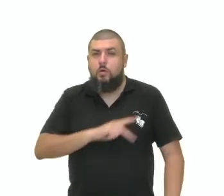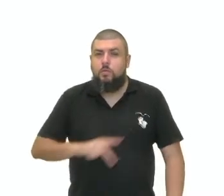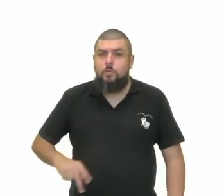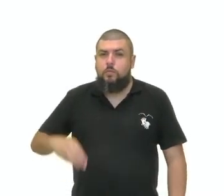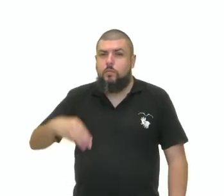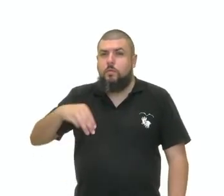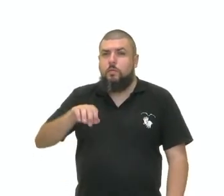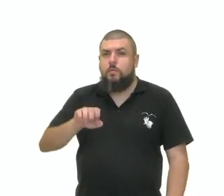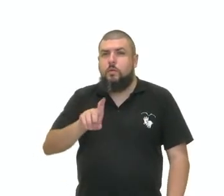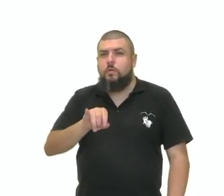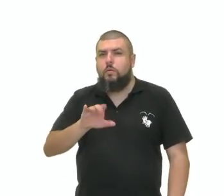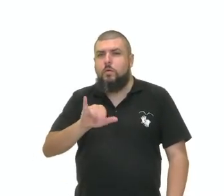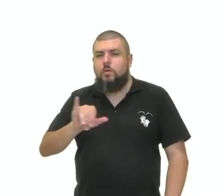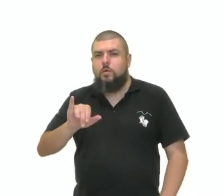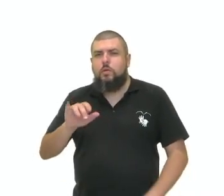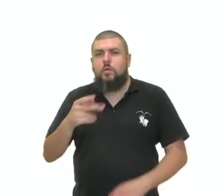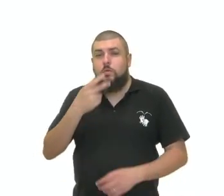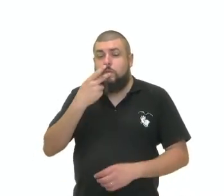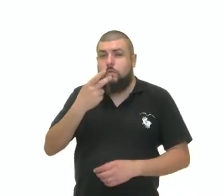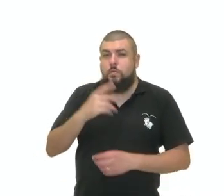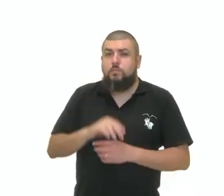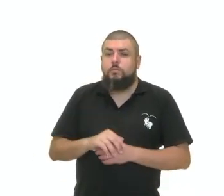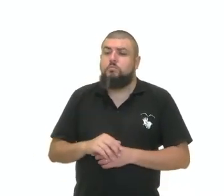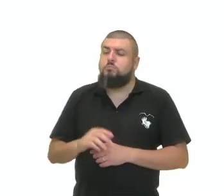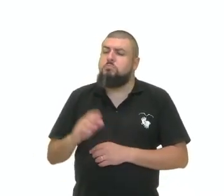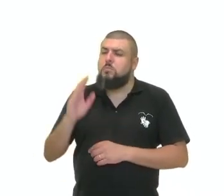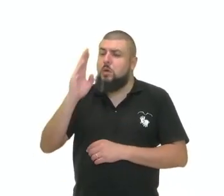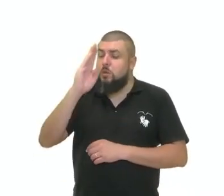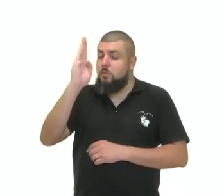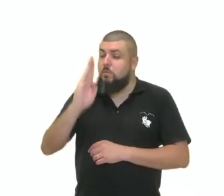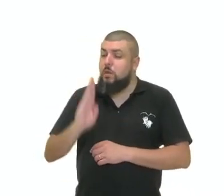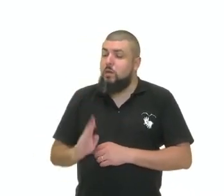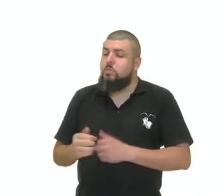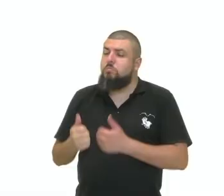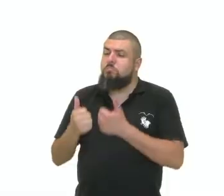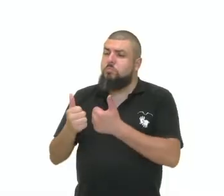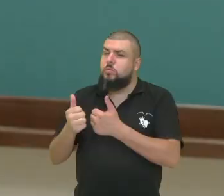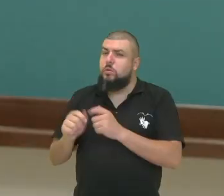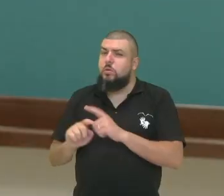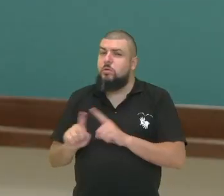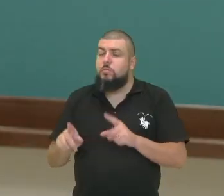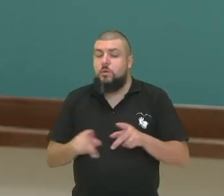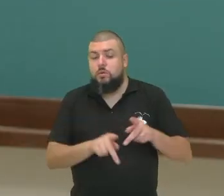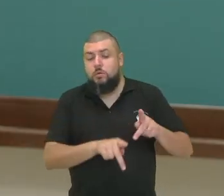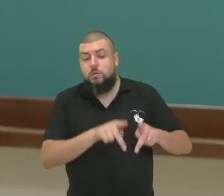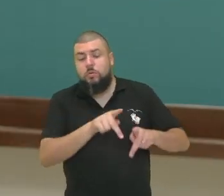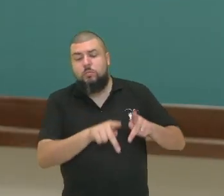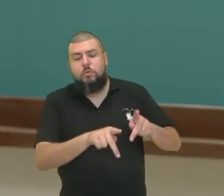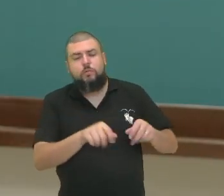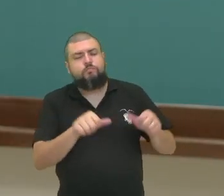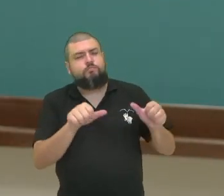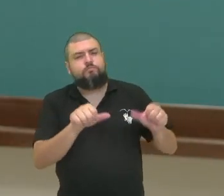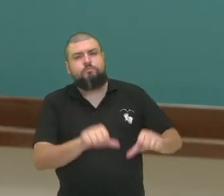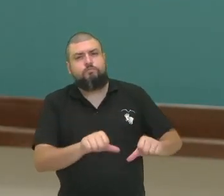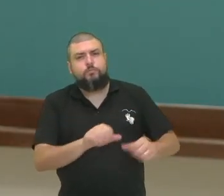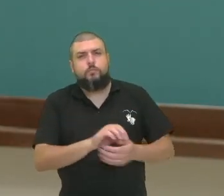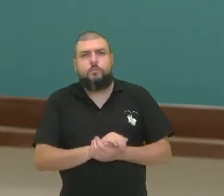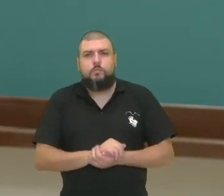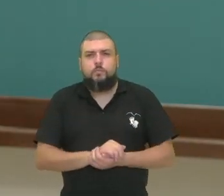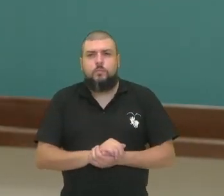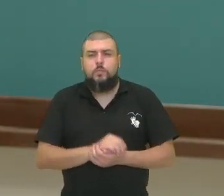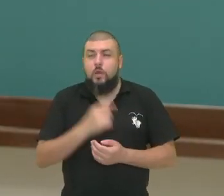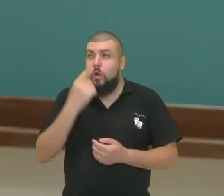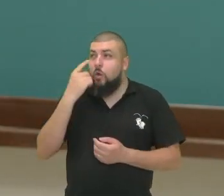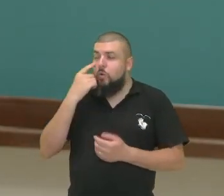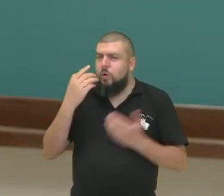disse: "O Brasil vai bem, mas o povo vai mal." Analise essa frase junto à tabela ao lado. Em que